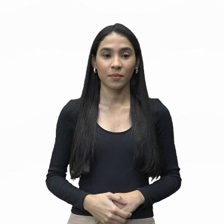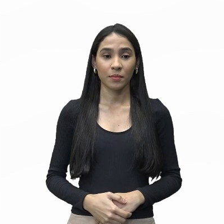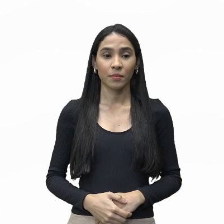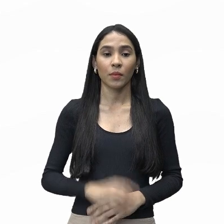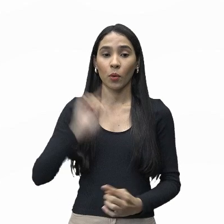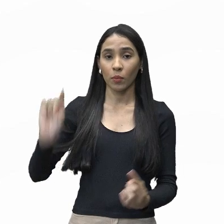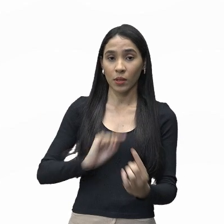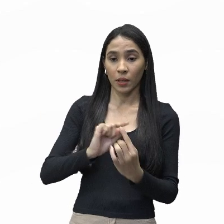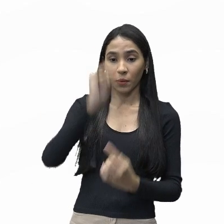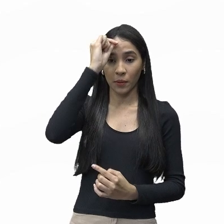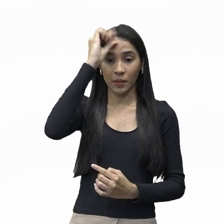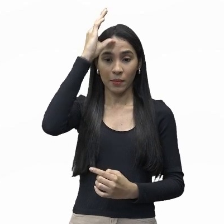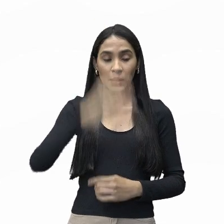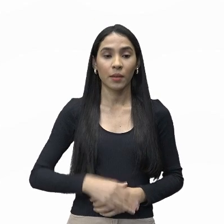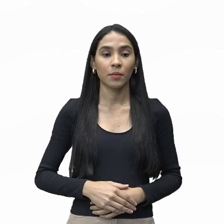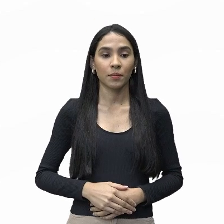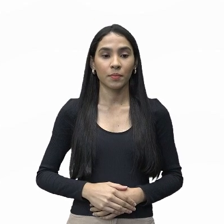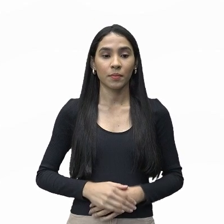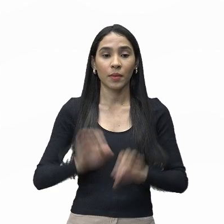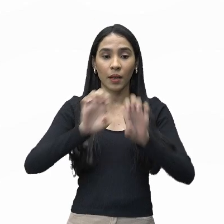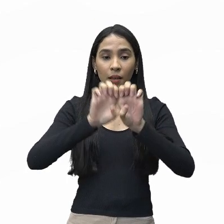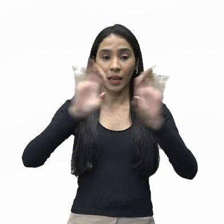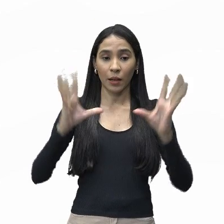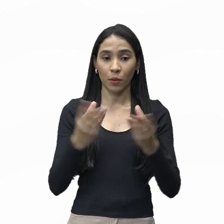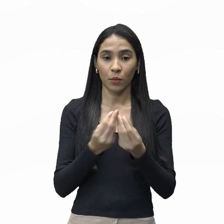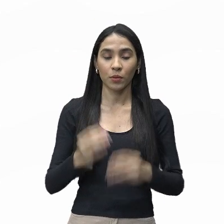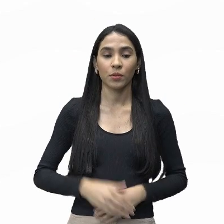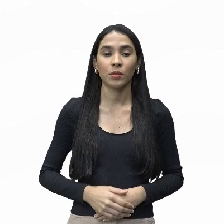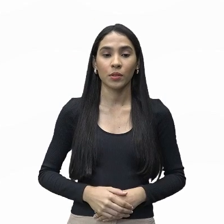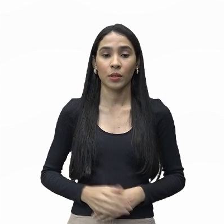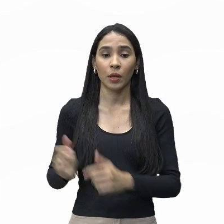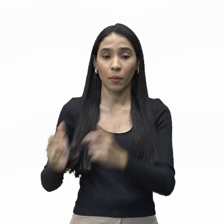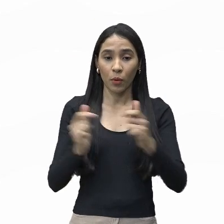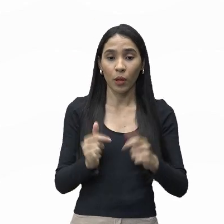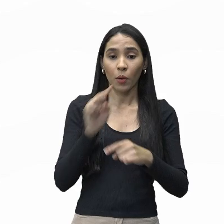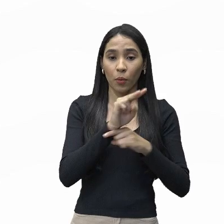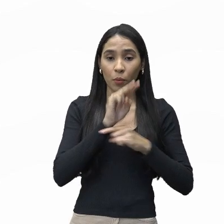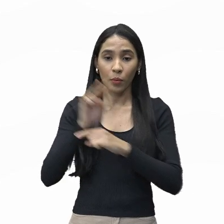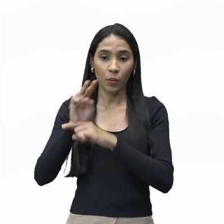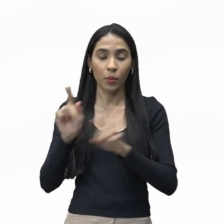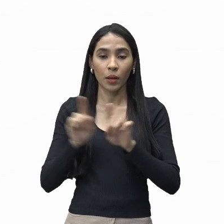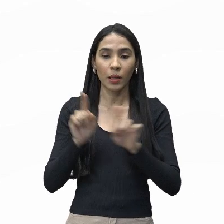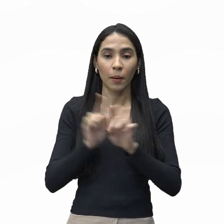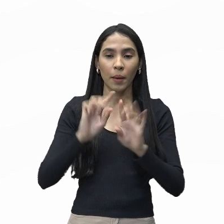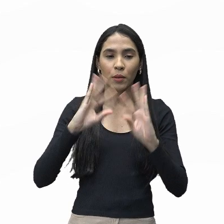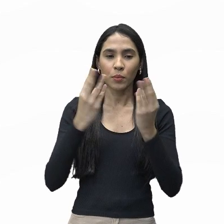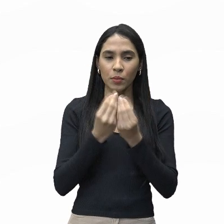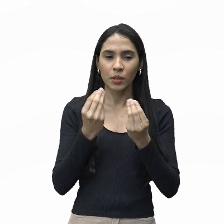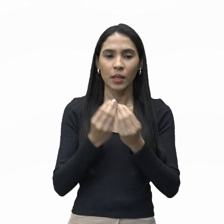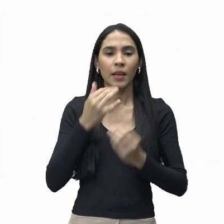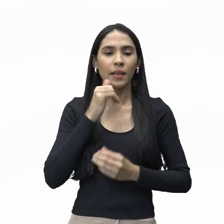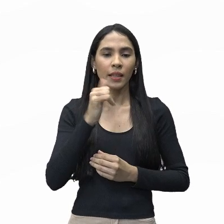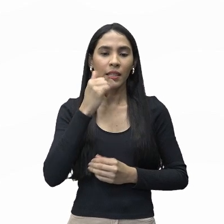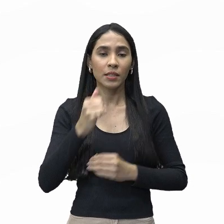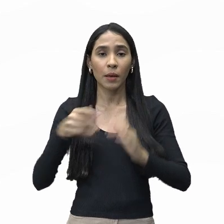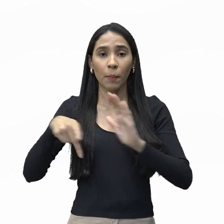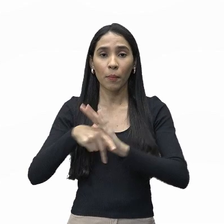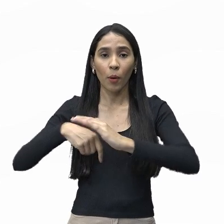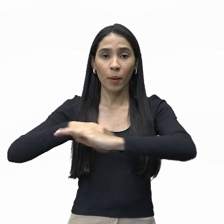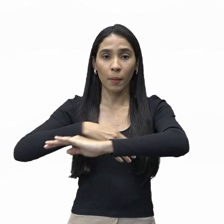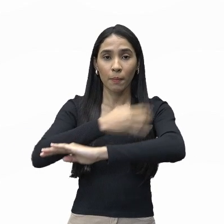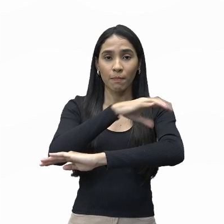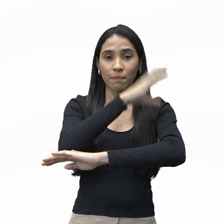No objeto de conhecimento da aula 1 temos Ecologia, unidades de conservação, fluxo de matéria e de energia nos